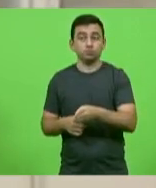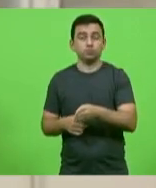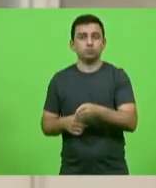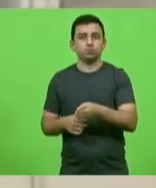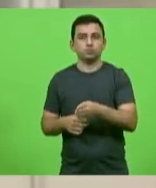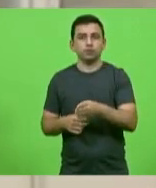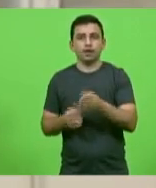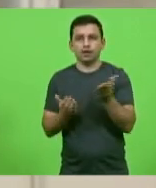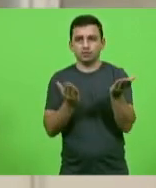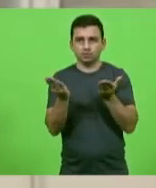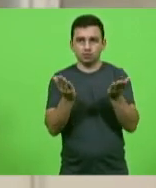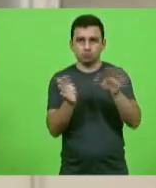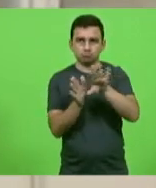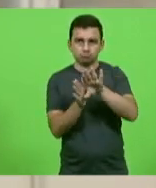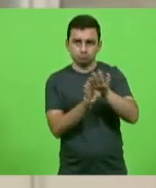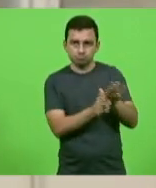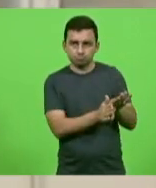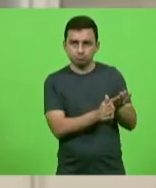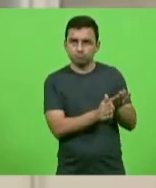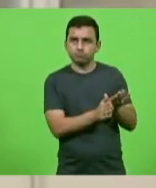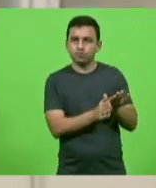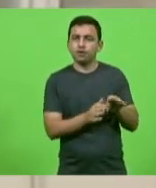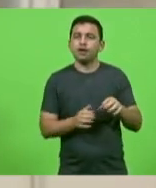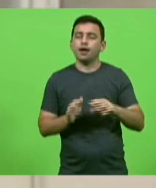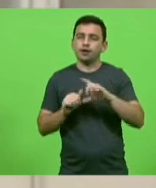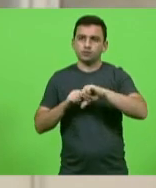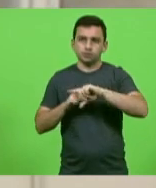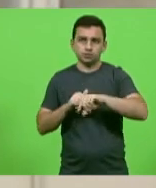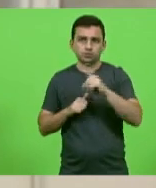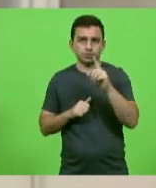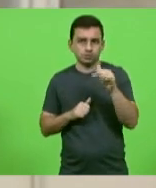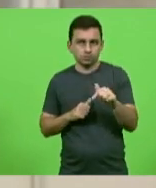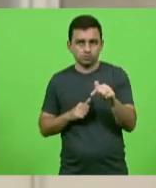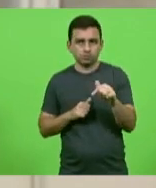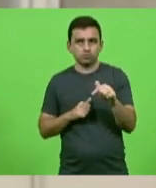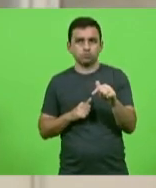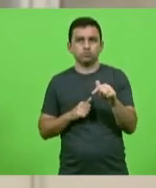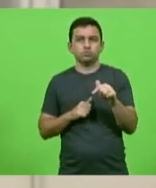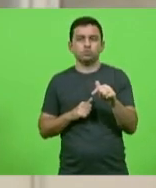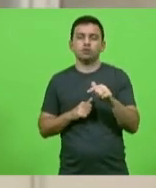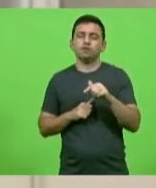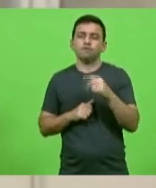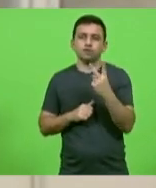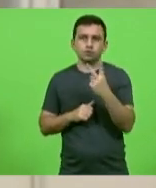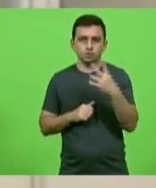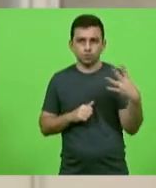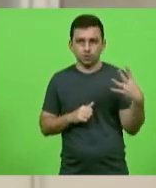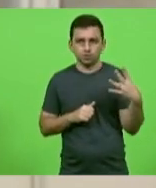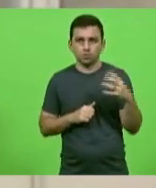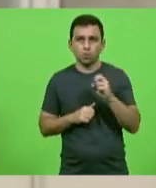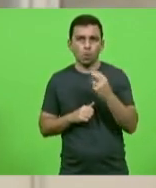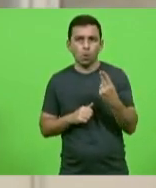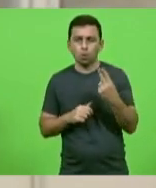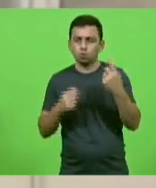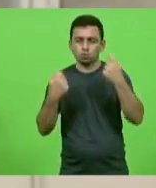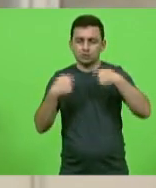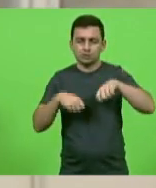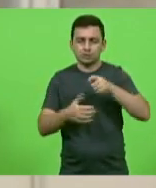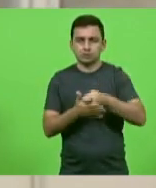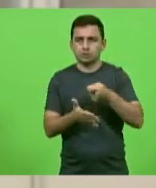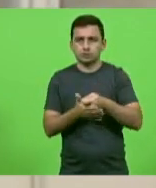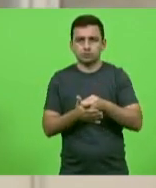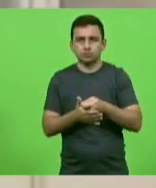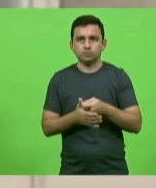quais a licitação é dispensaram artigo 17 e dispensável artigo 24 ou inexigível